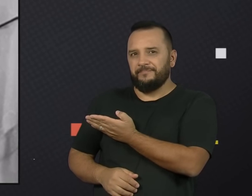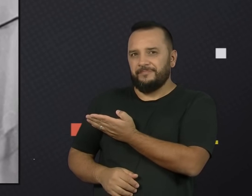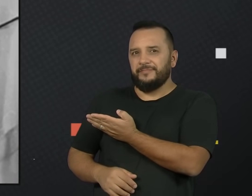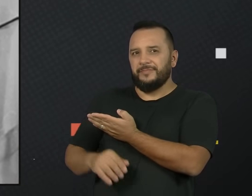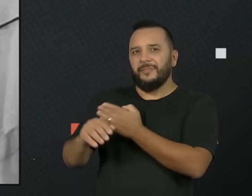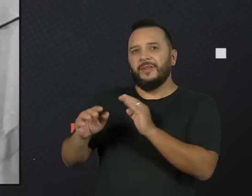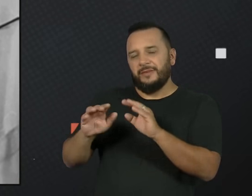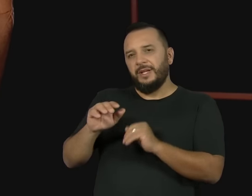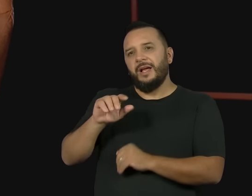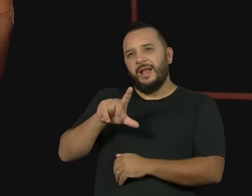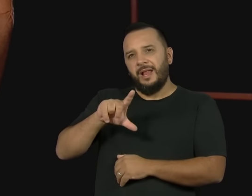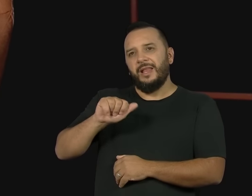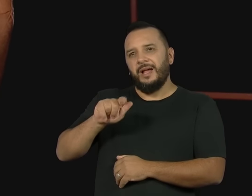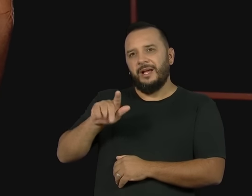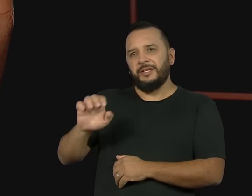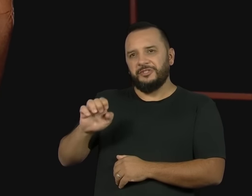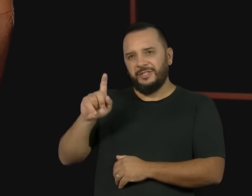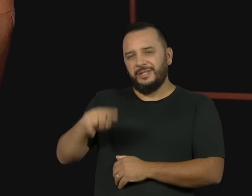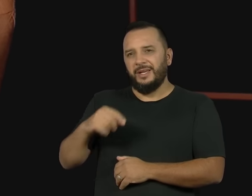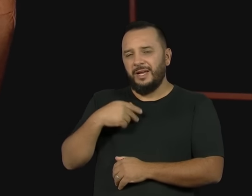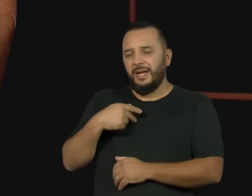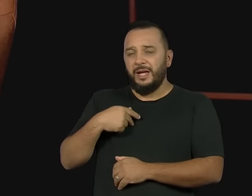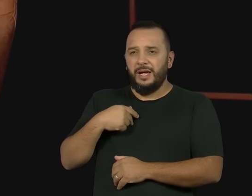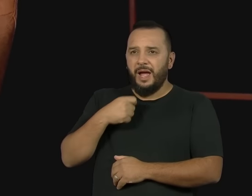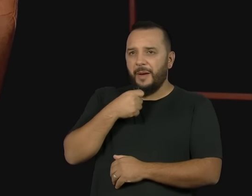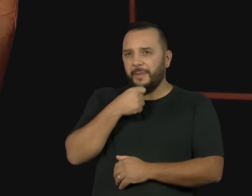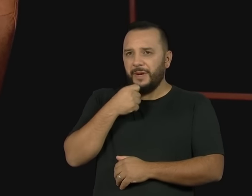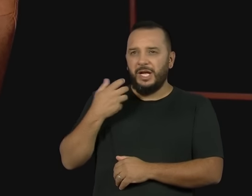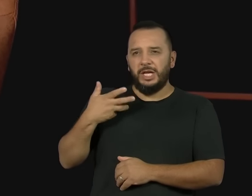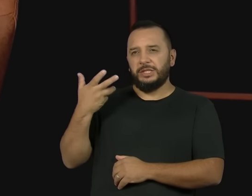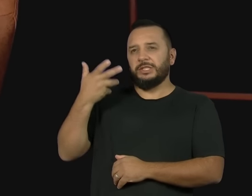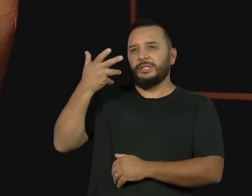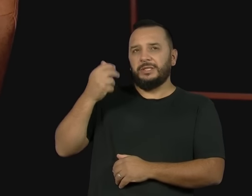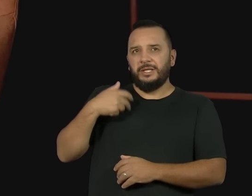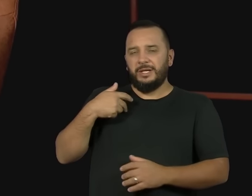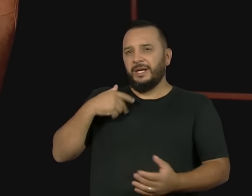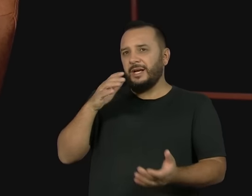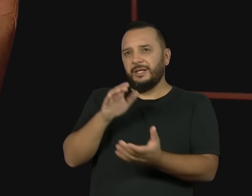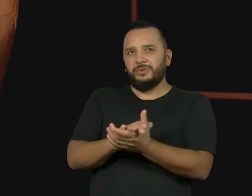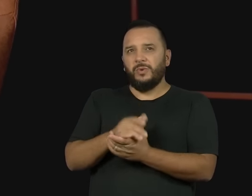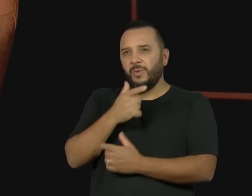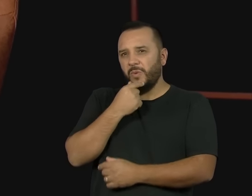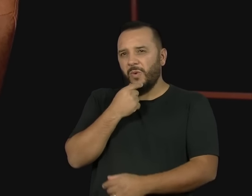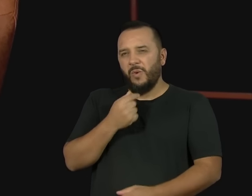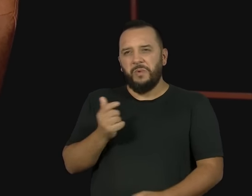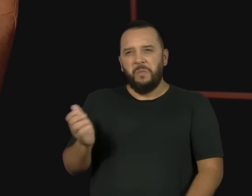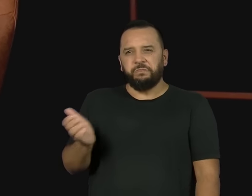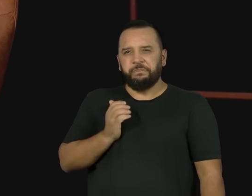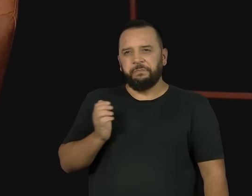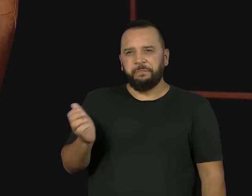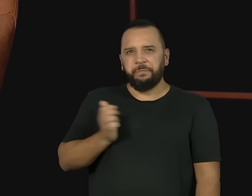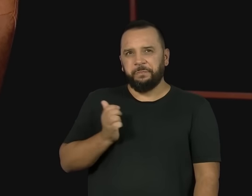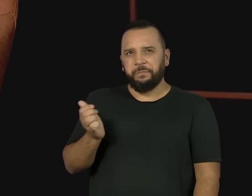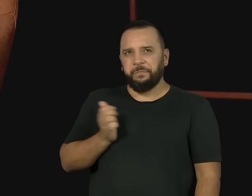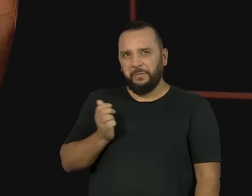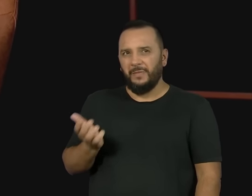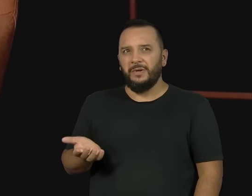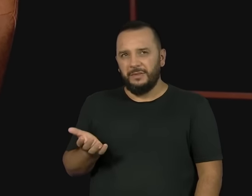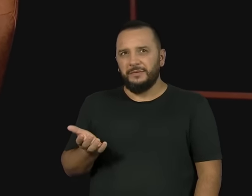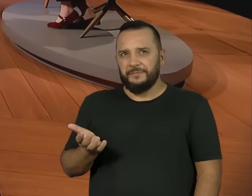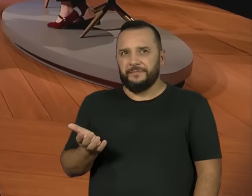E era uma cantora lírica que tinha casado com esse multimilionário que era, como é que se